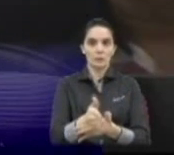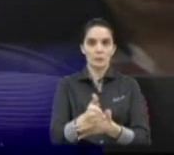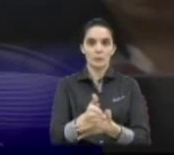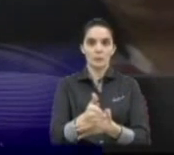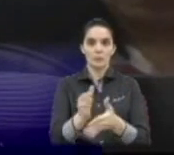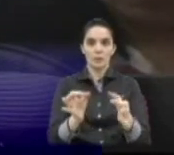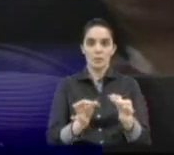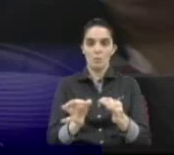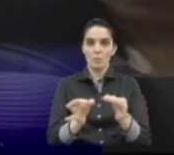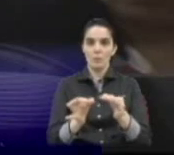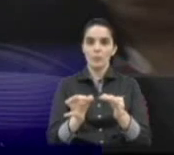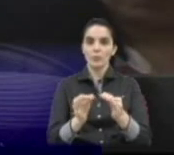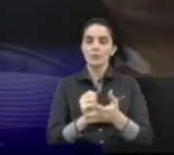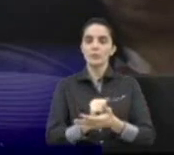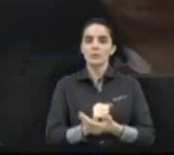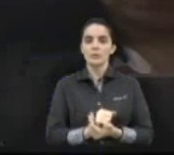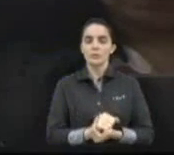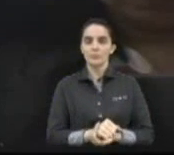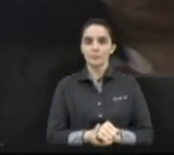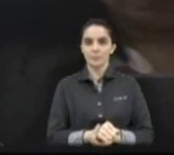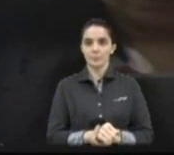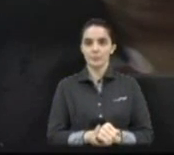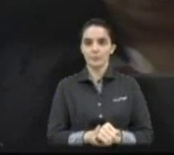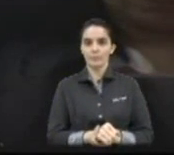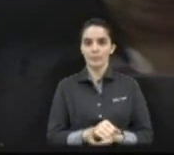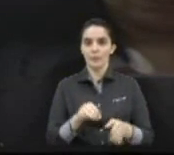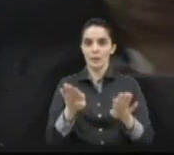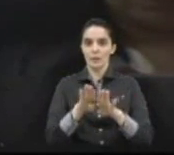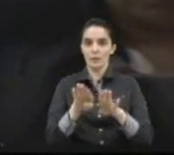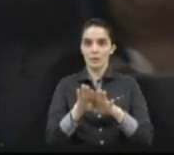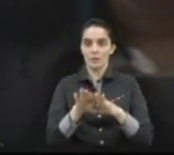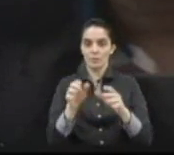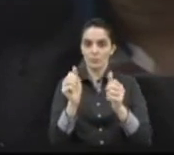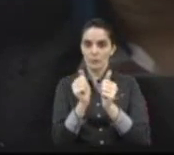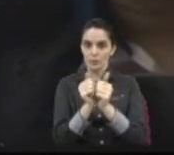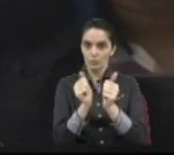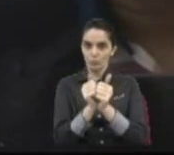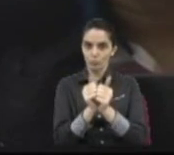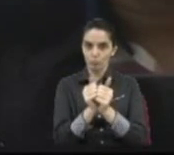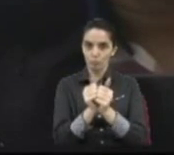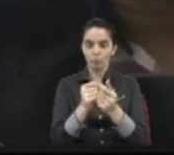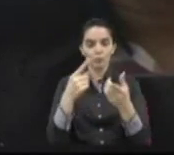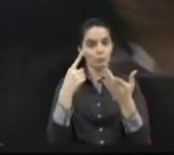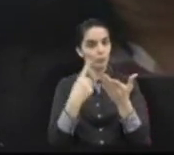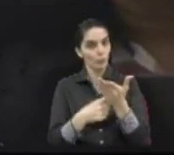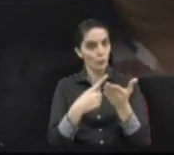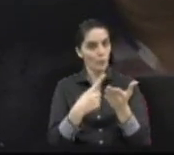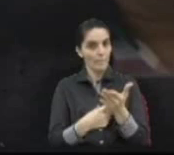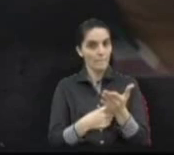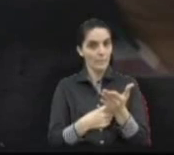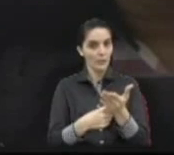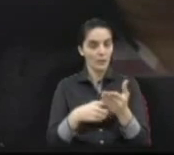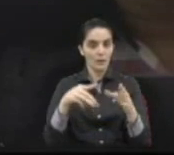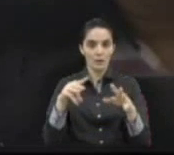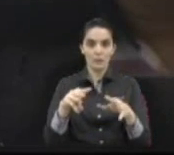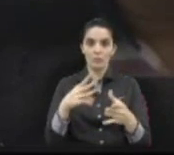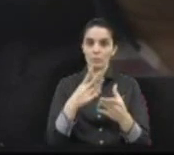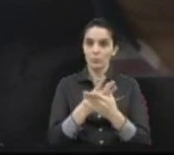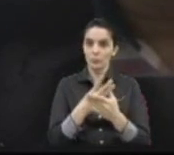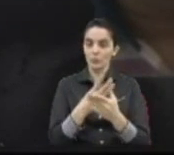dos projetos. E faz parte daquele acordo da Casa em arrumar